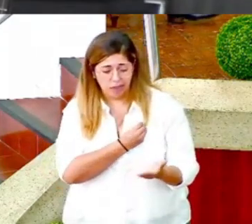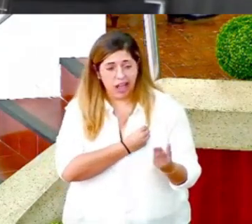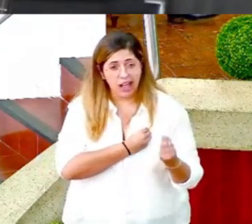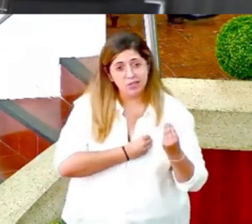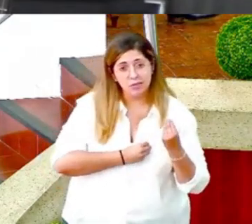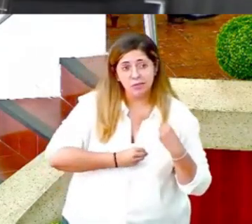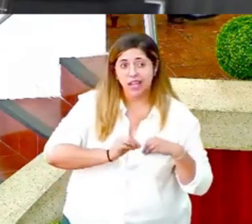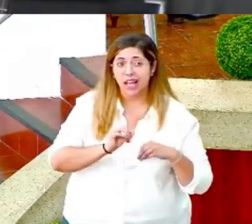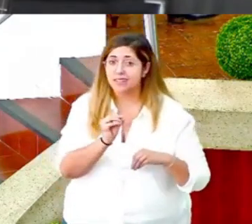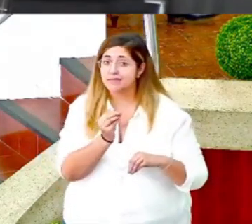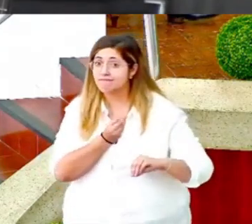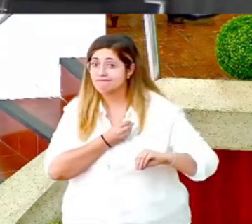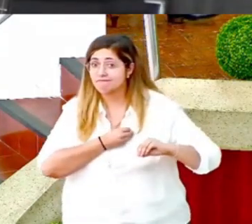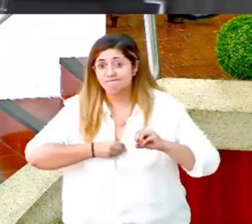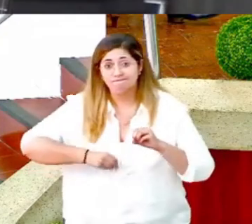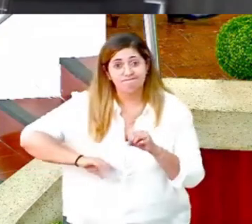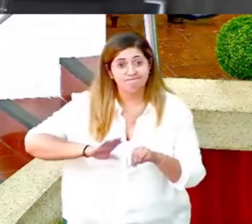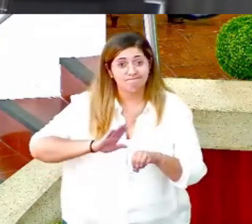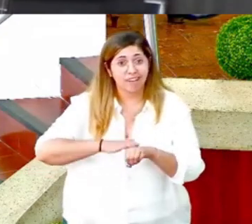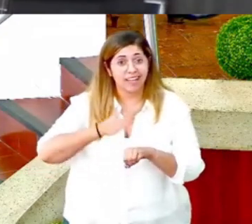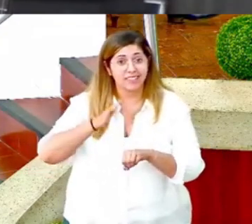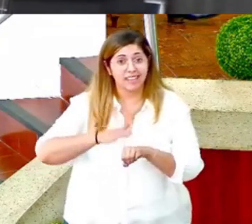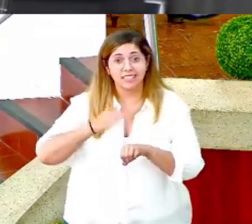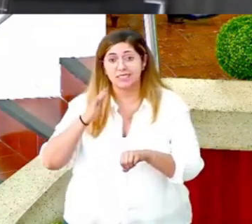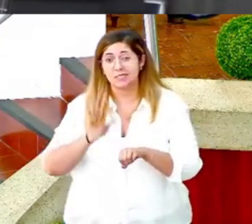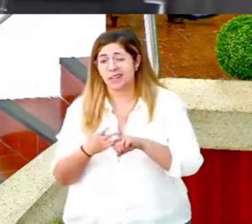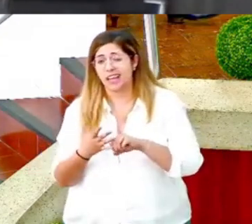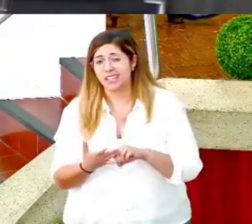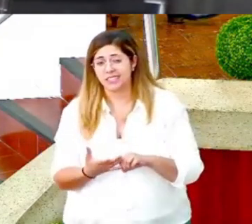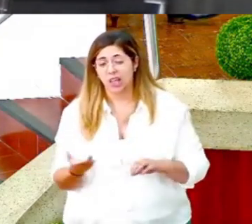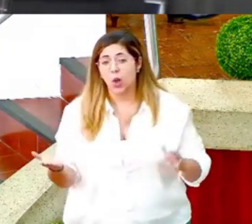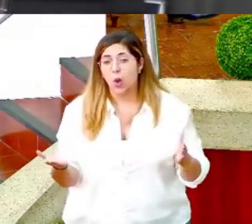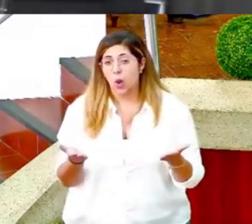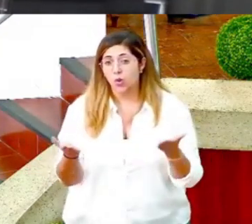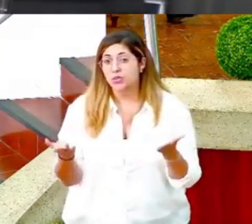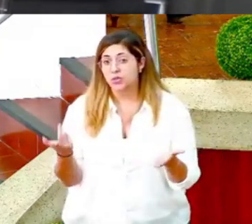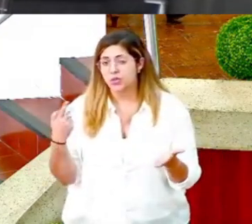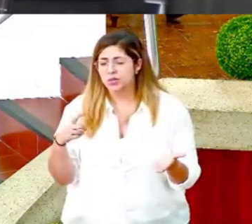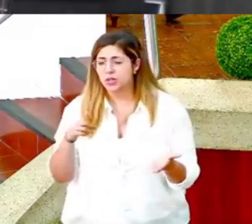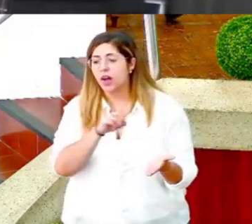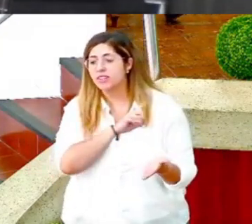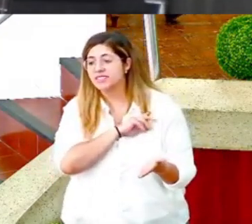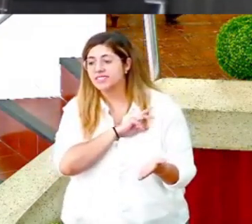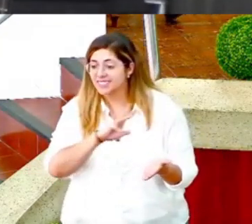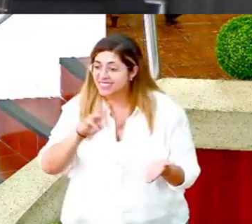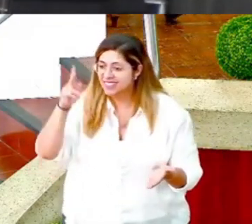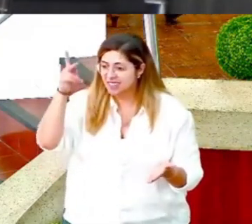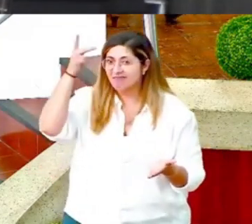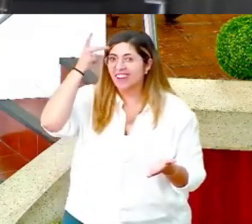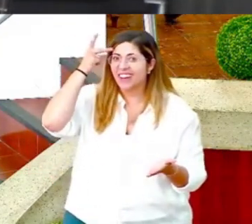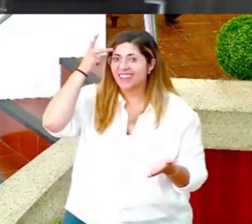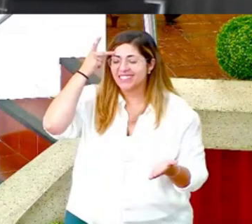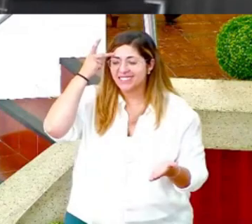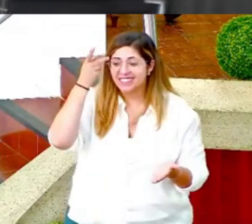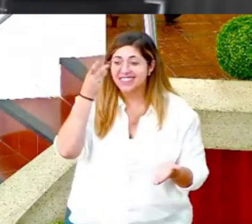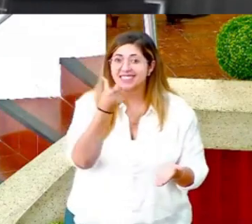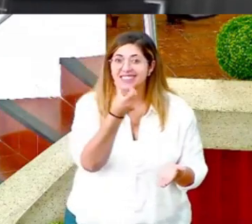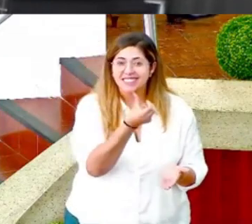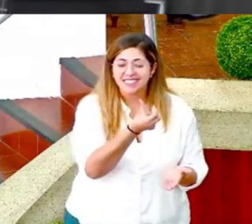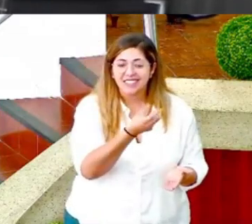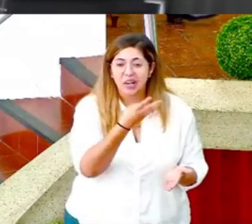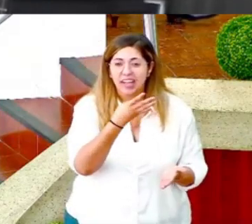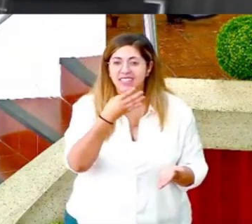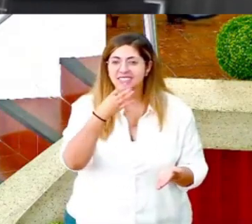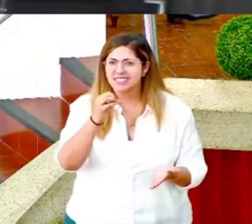momento, 400 anos mais ou menos depois da construção do templo, agora é 640 anos antes de